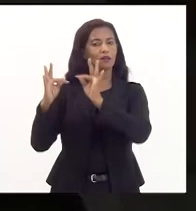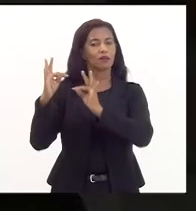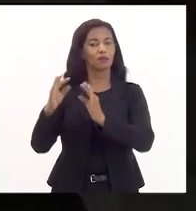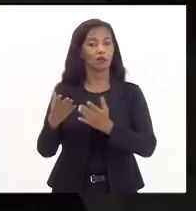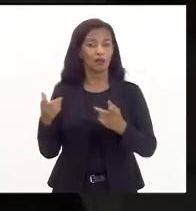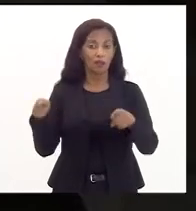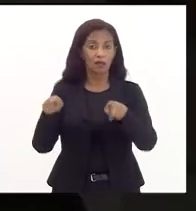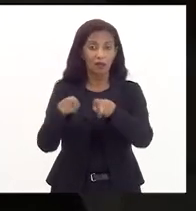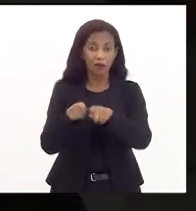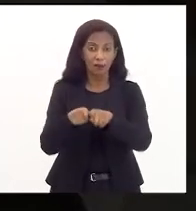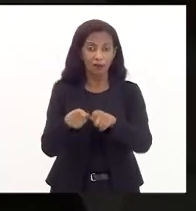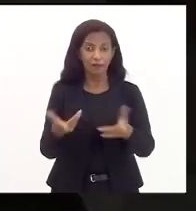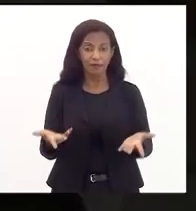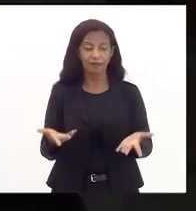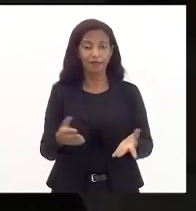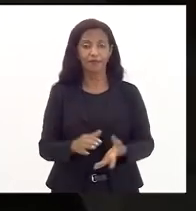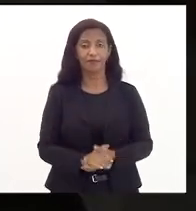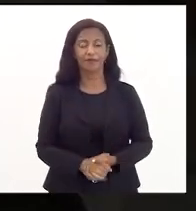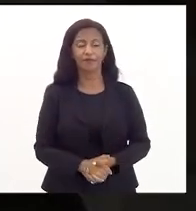E, evidentemente,